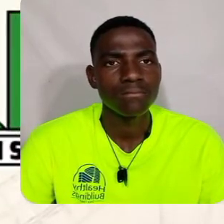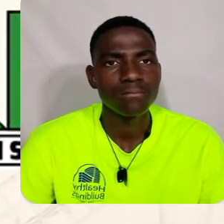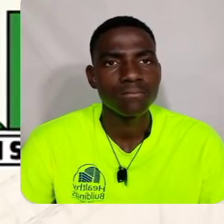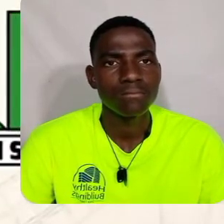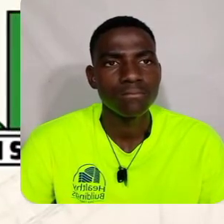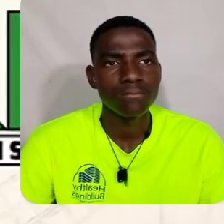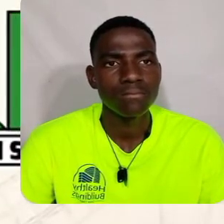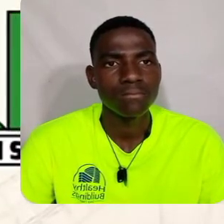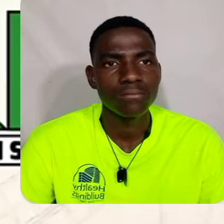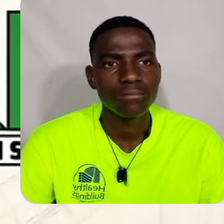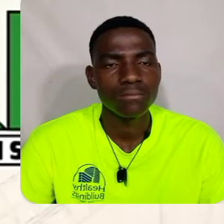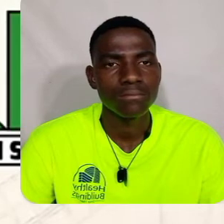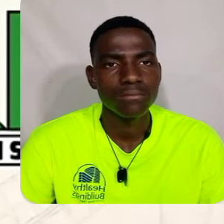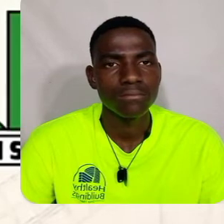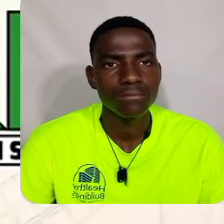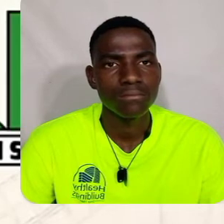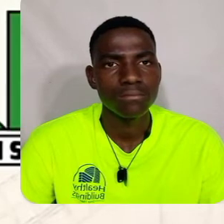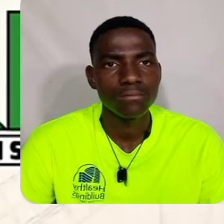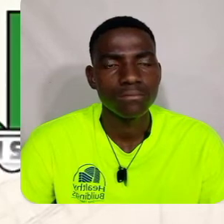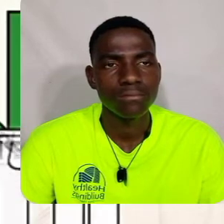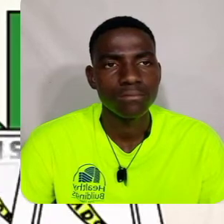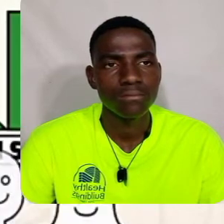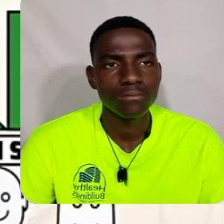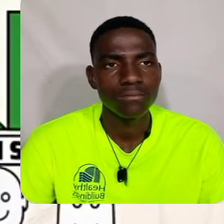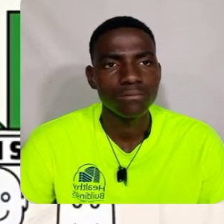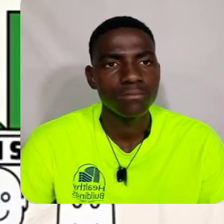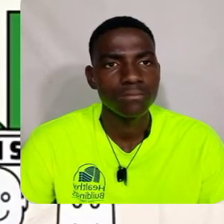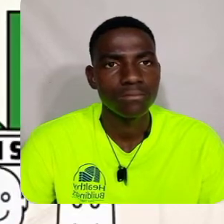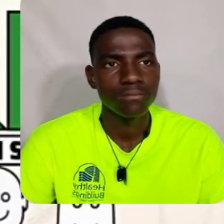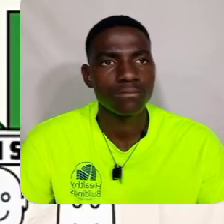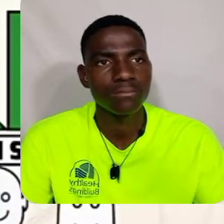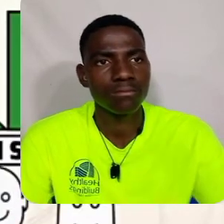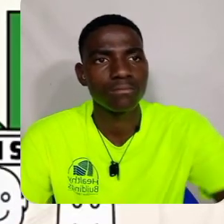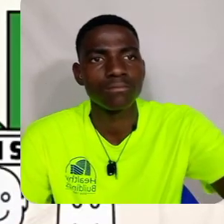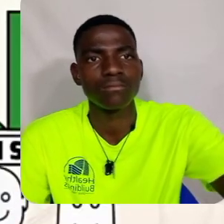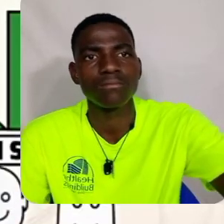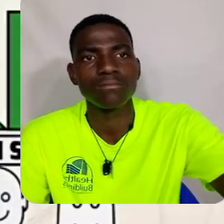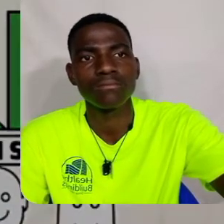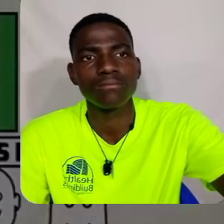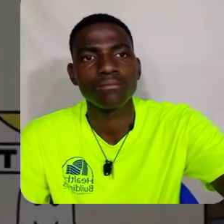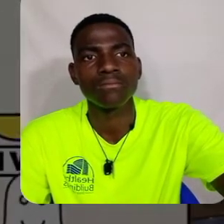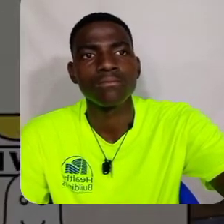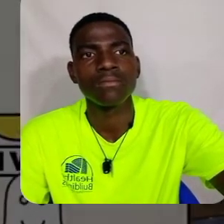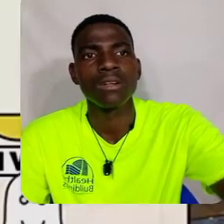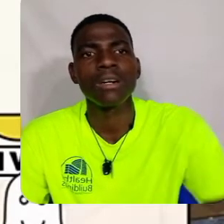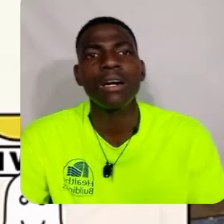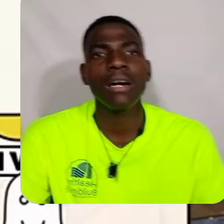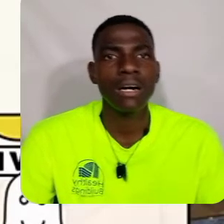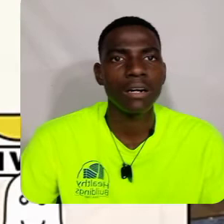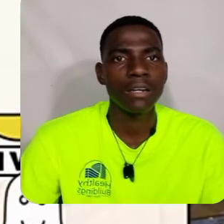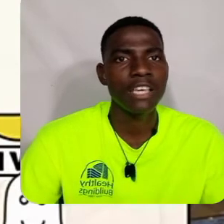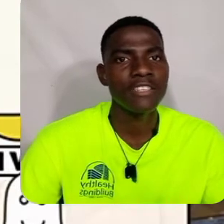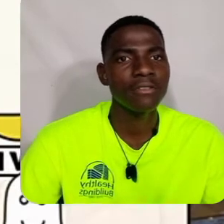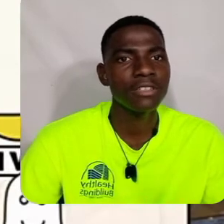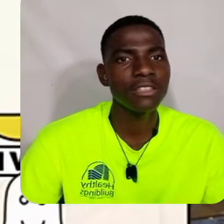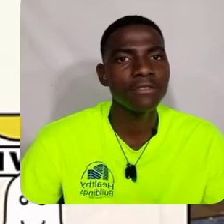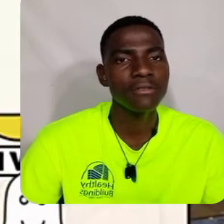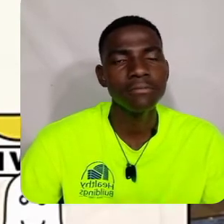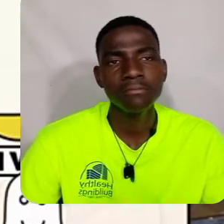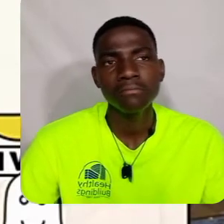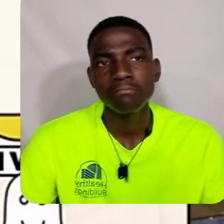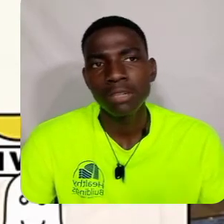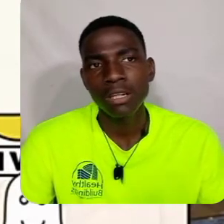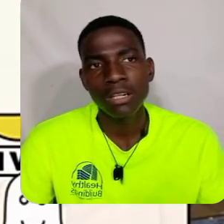escolhido no executivo se chama prefeito e no legislativo se chama vereador. Os vereadores trabalham... Ah,